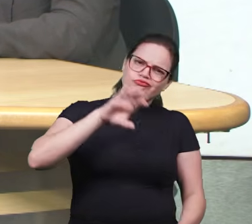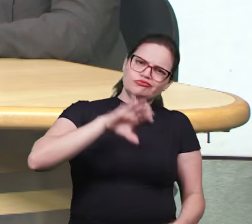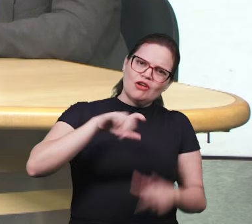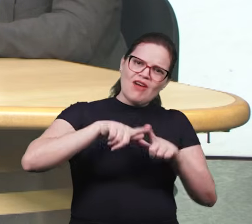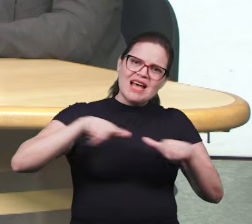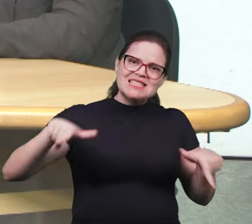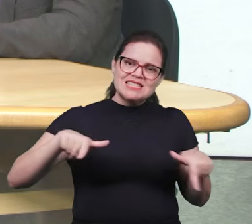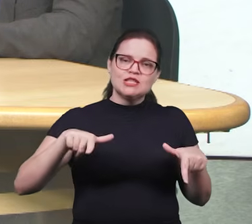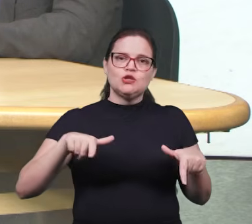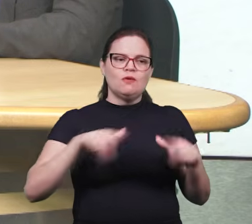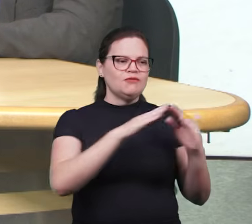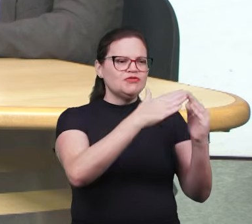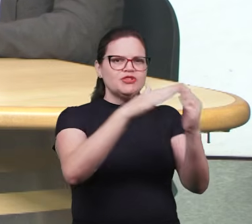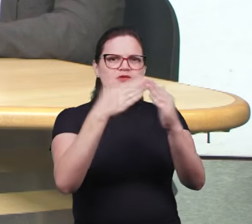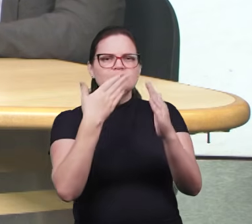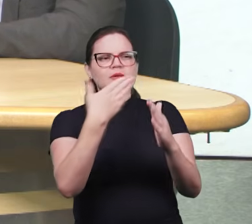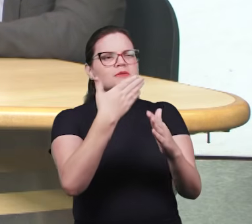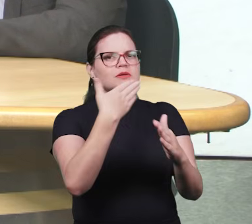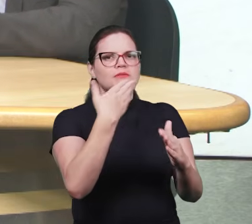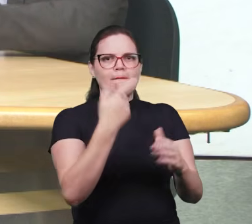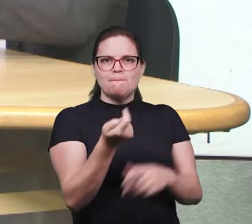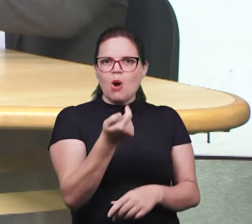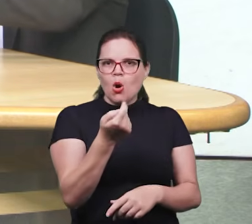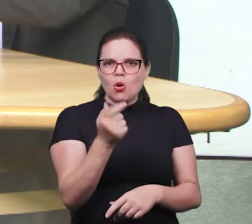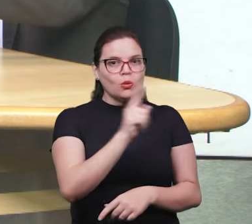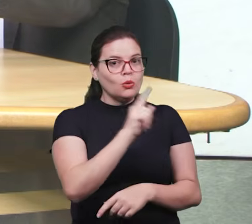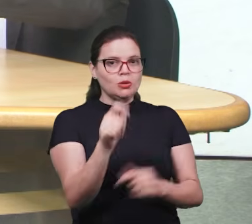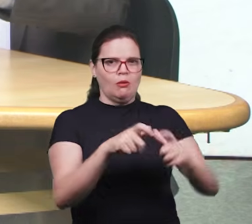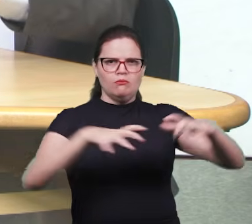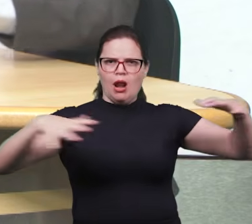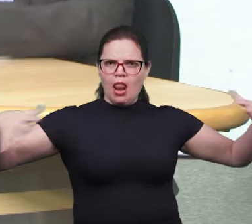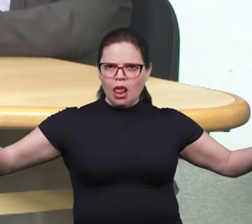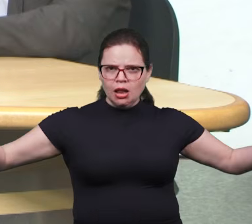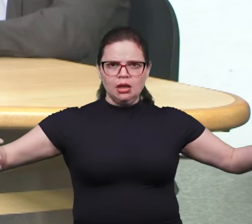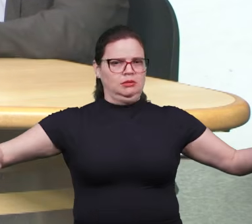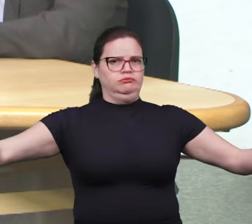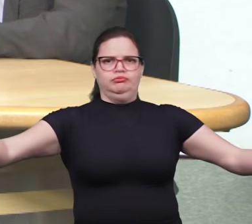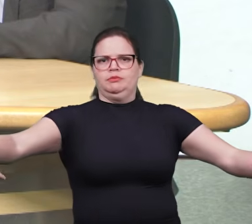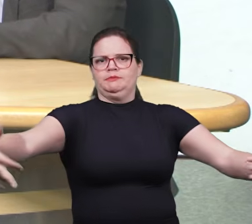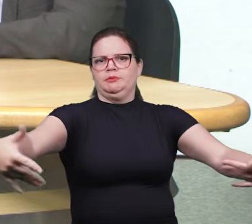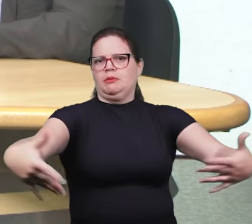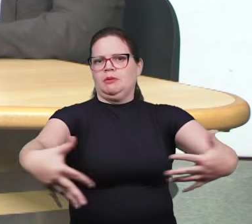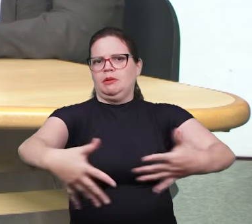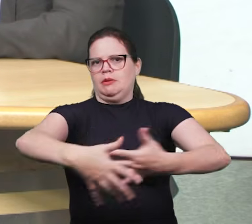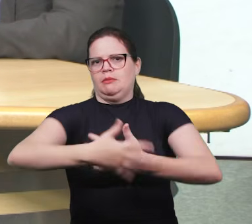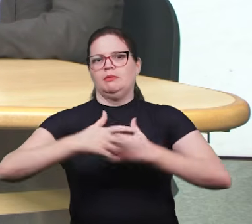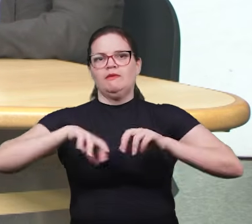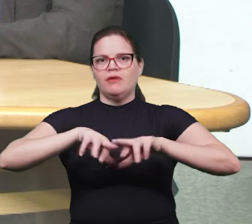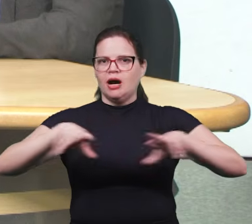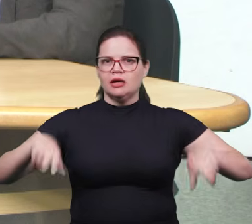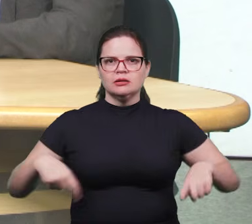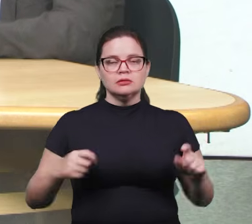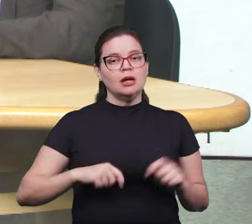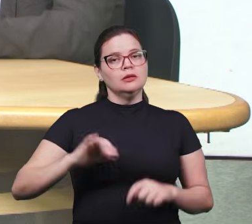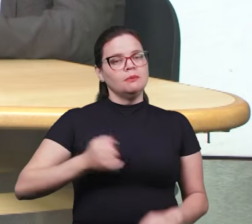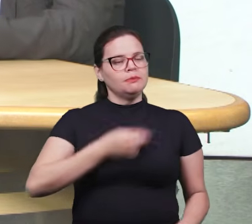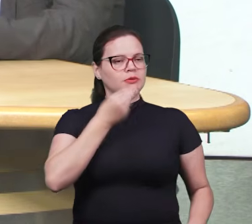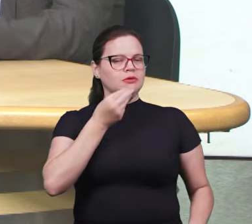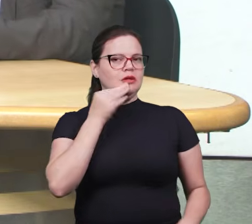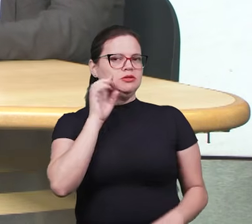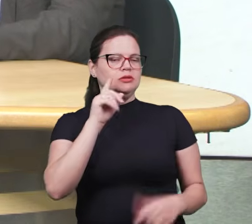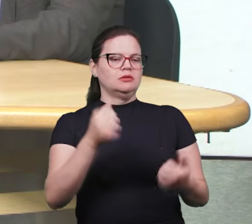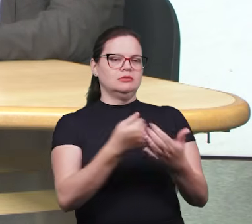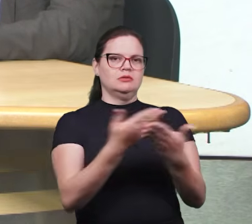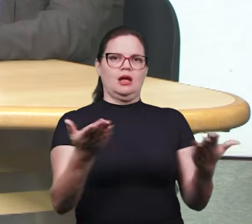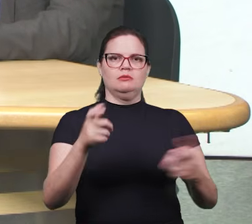não poucos. Não poucos. Ou seja, é a oportunidade que Deus dá para o homem. Exatamente, exatamente. Só que o homem